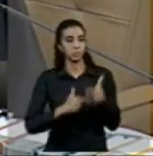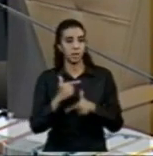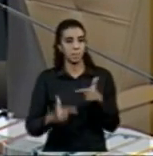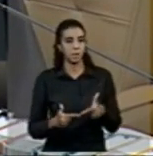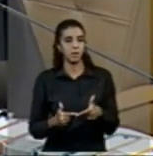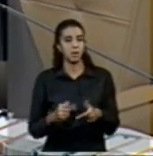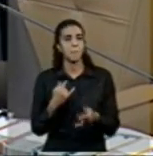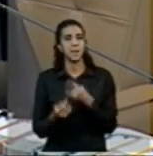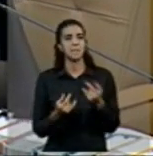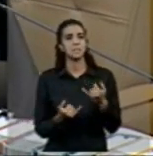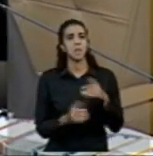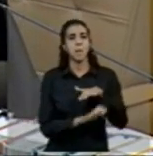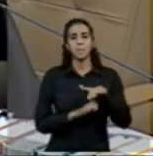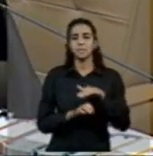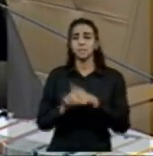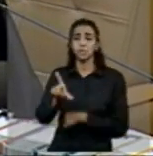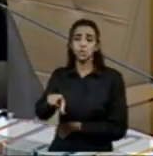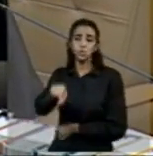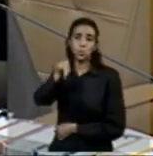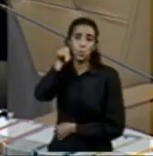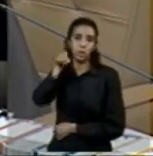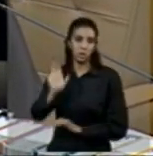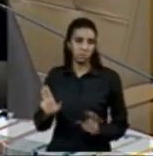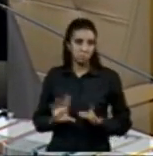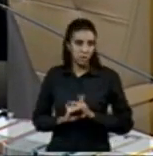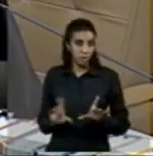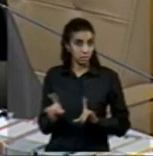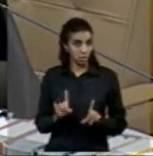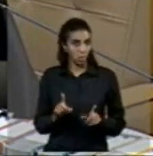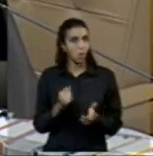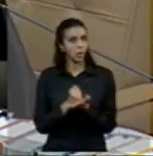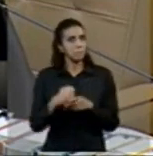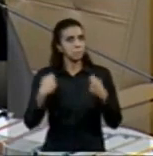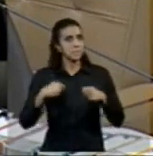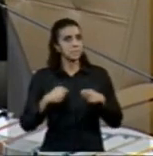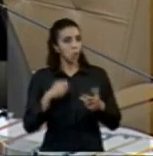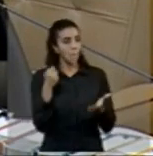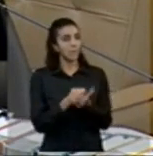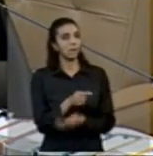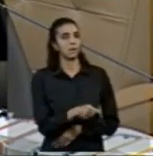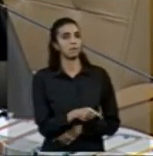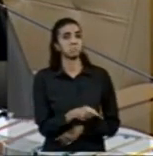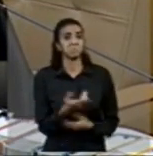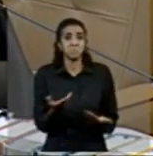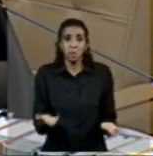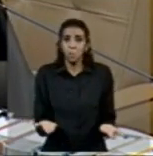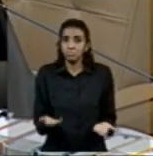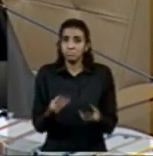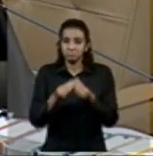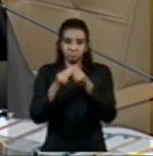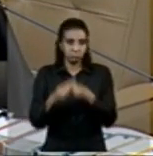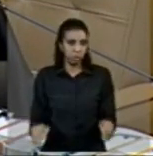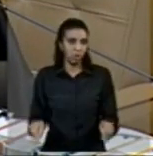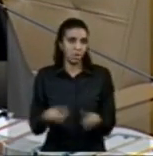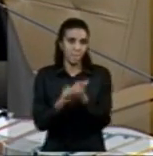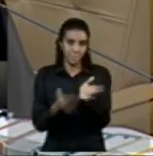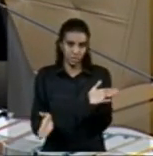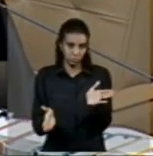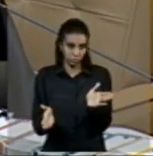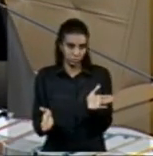uma escolha e não um imperativo, toda a legislação trabalhista perde a sua imperatividade e